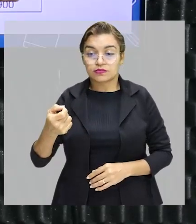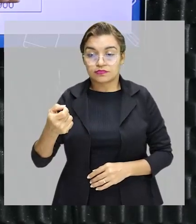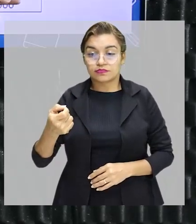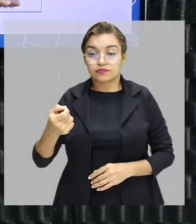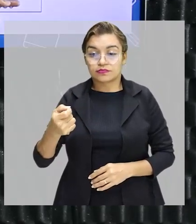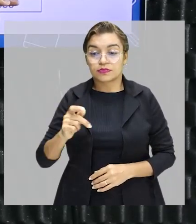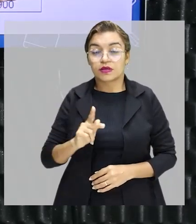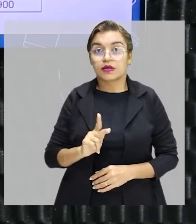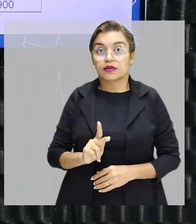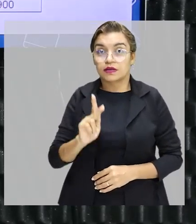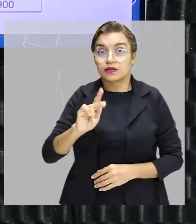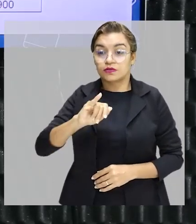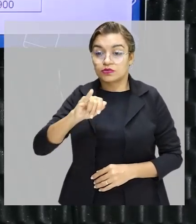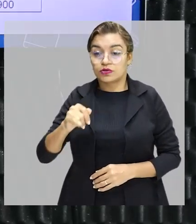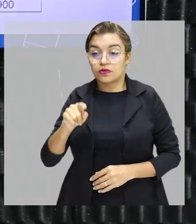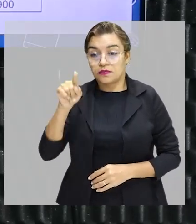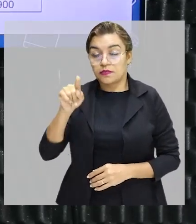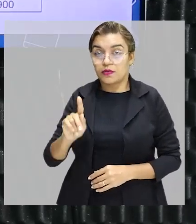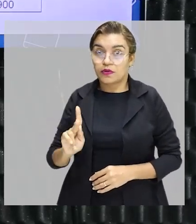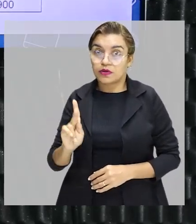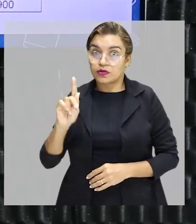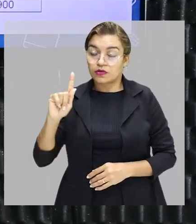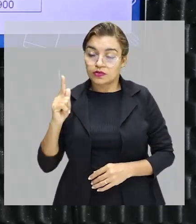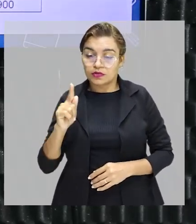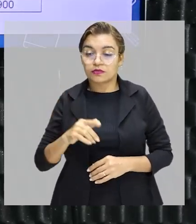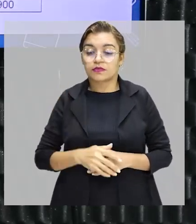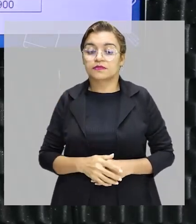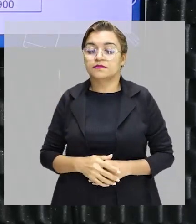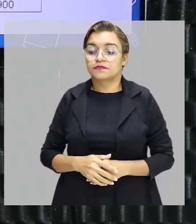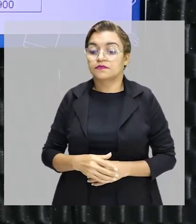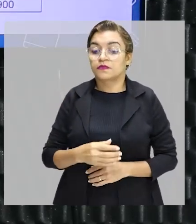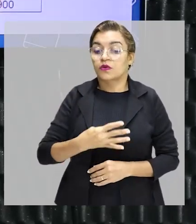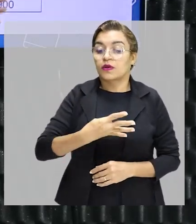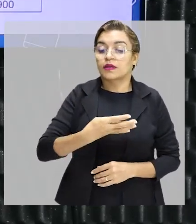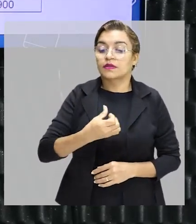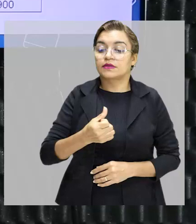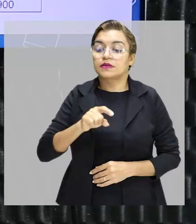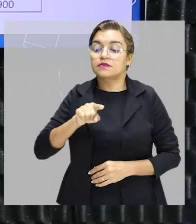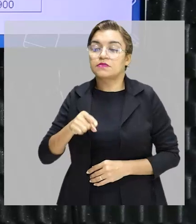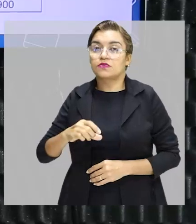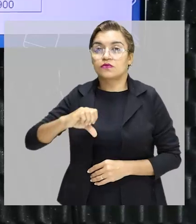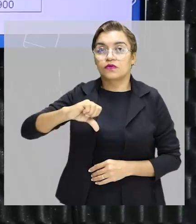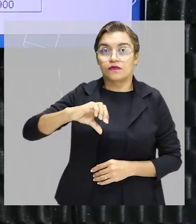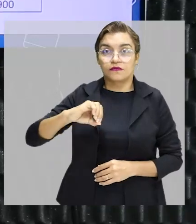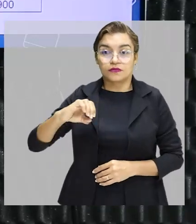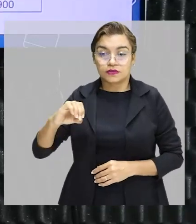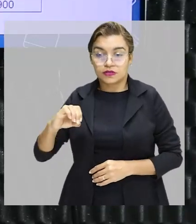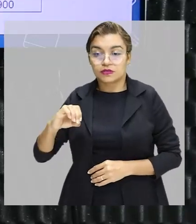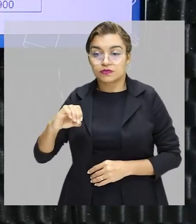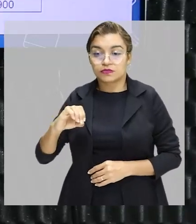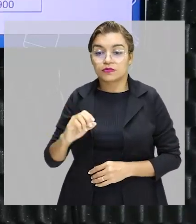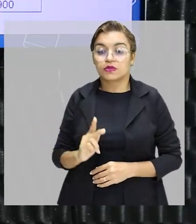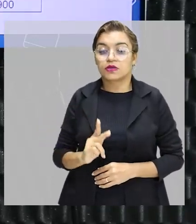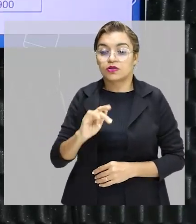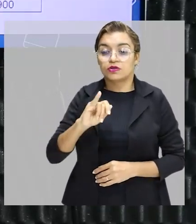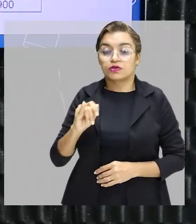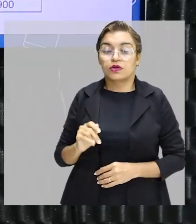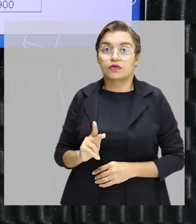por quilograma, certo? Para a gasolina, 46.900 quilojoules por